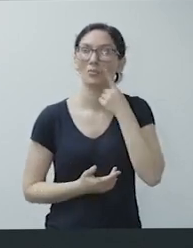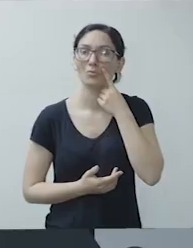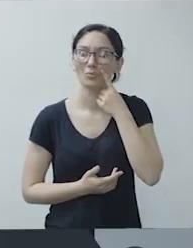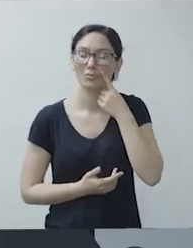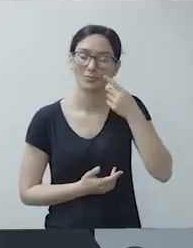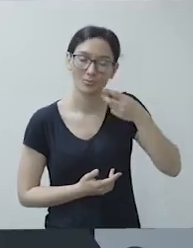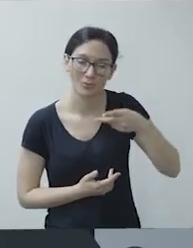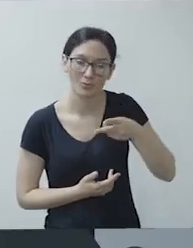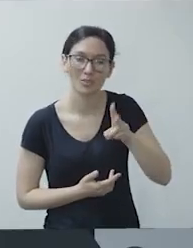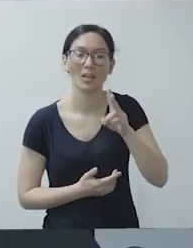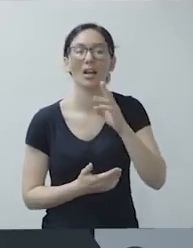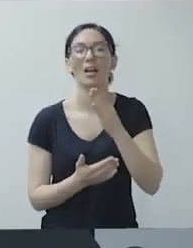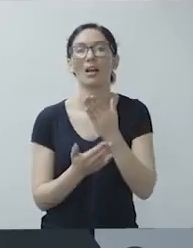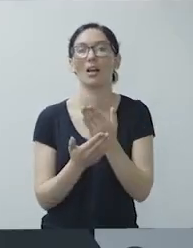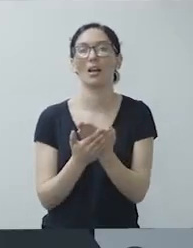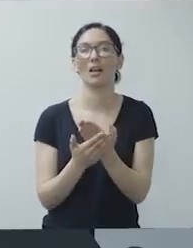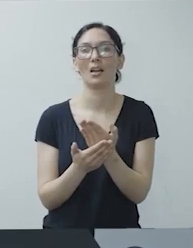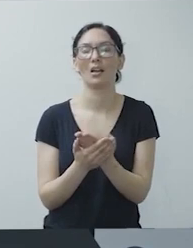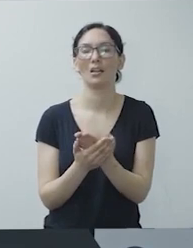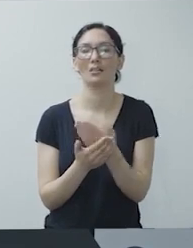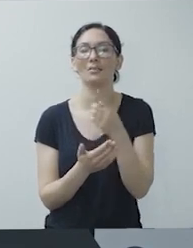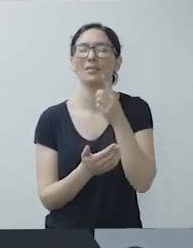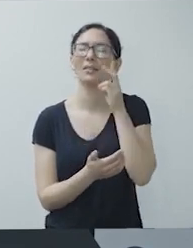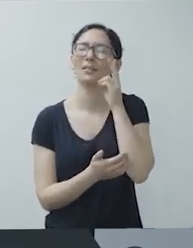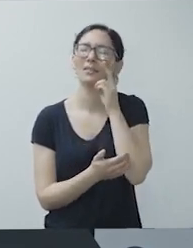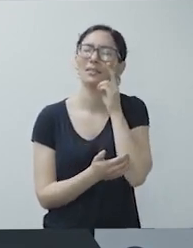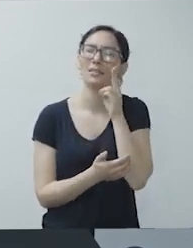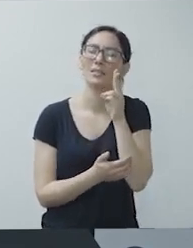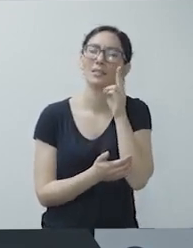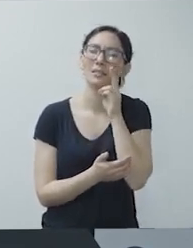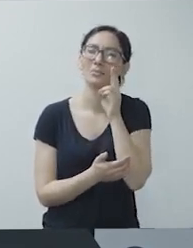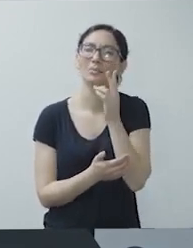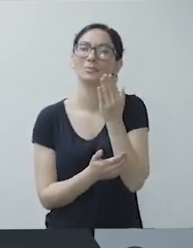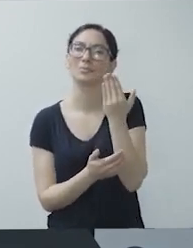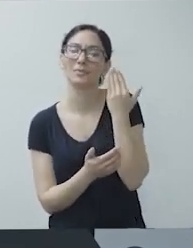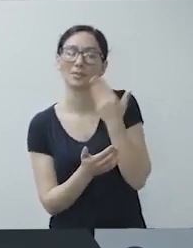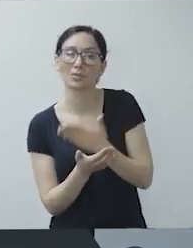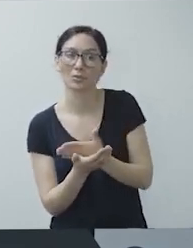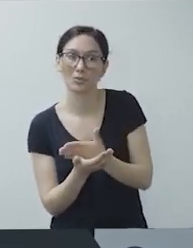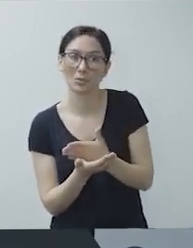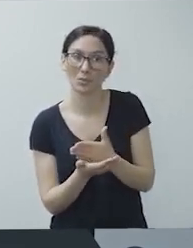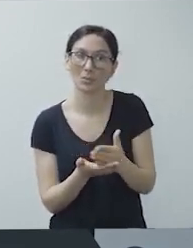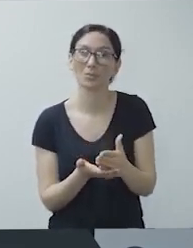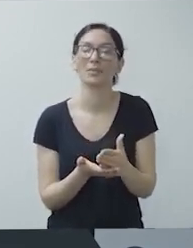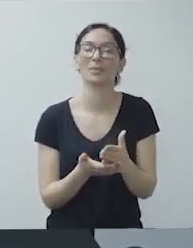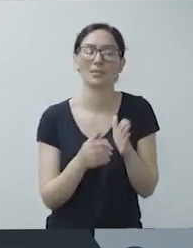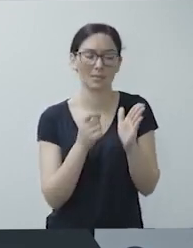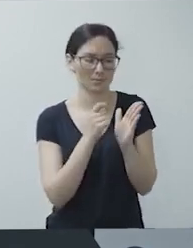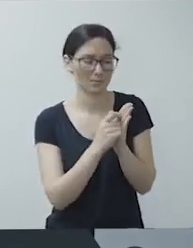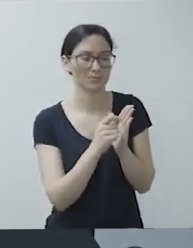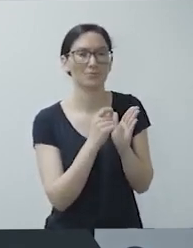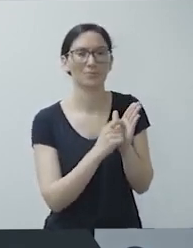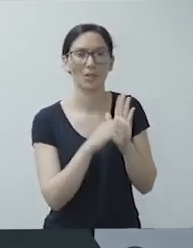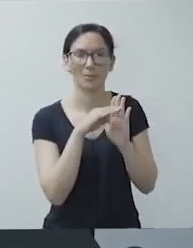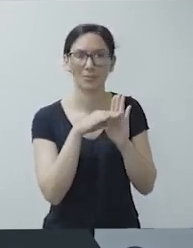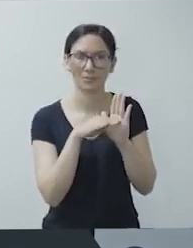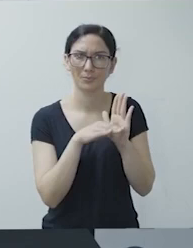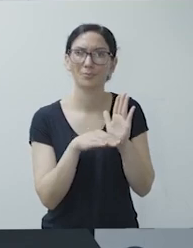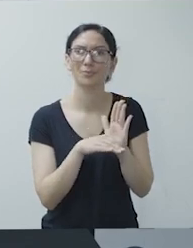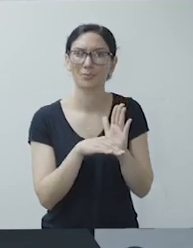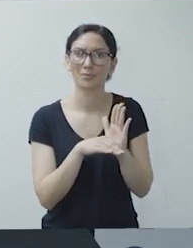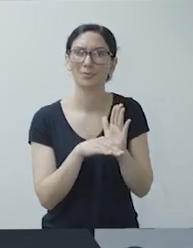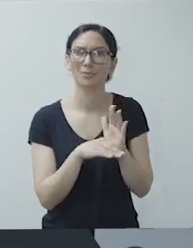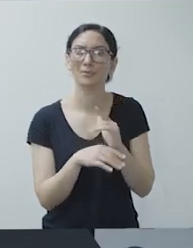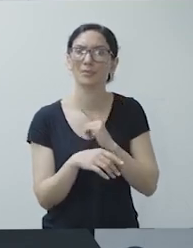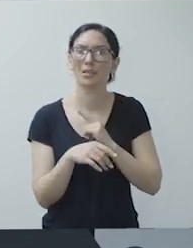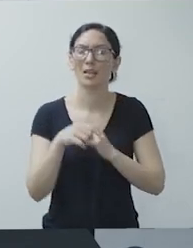nossa aula. E se vocês se lembram, lá no início, na nossa rotina, a gente disse que ia ter